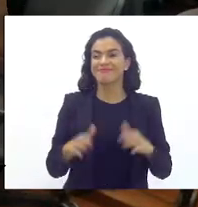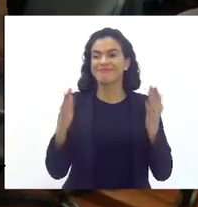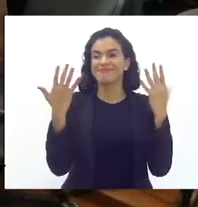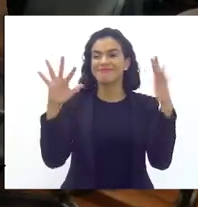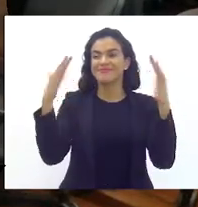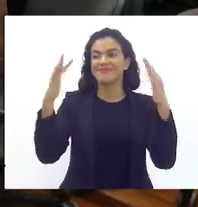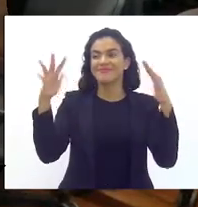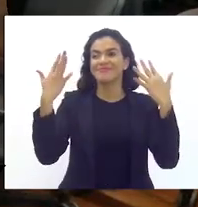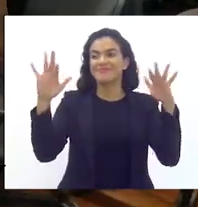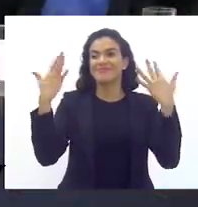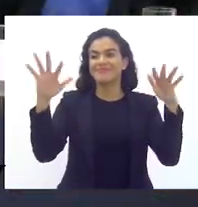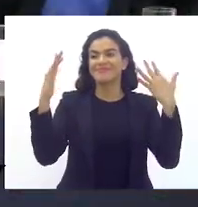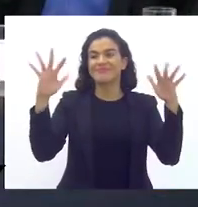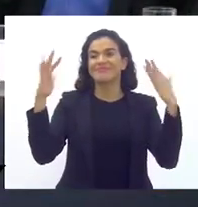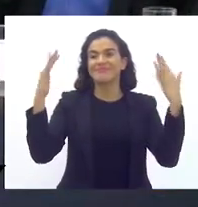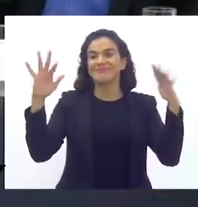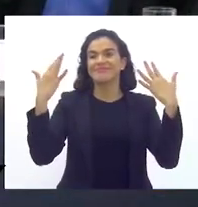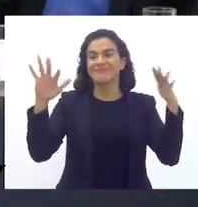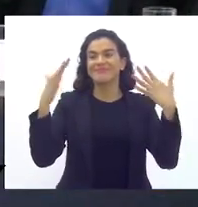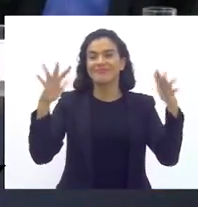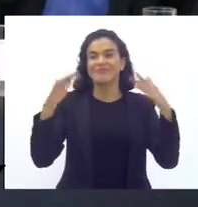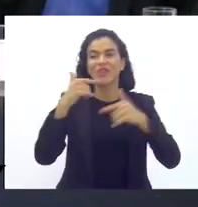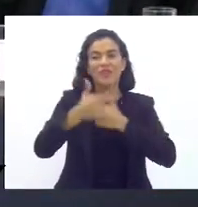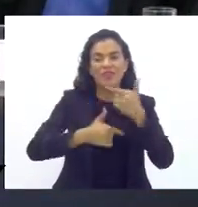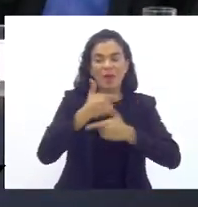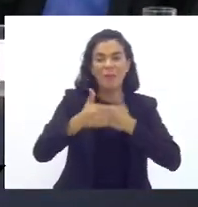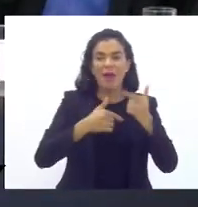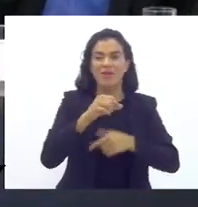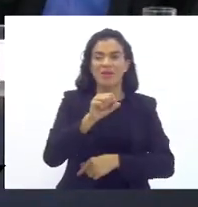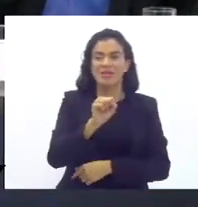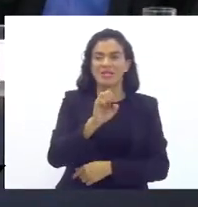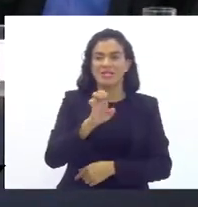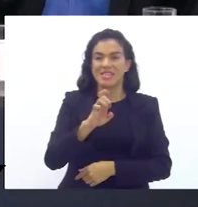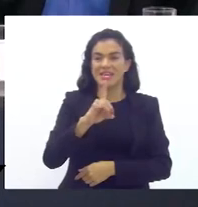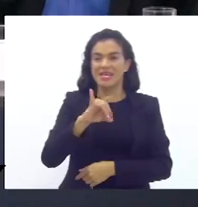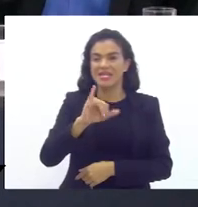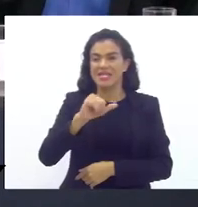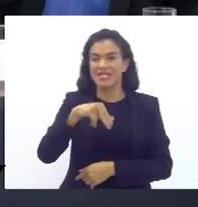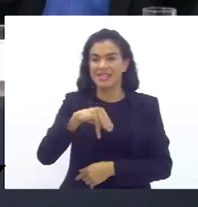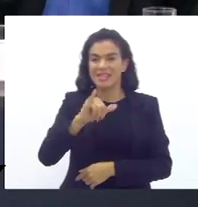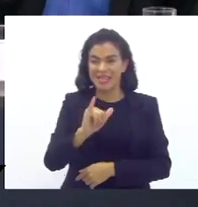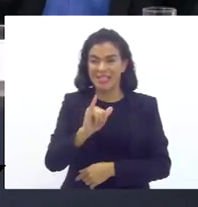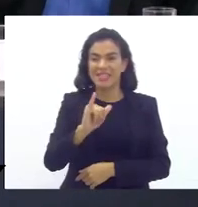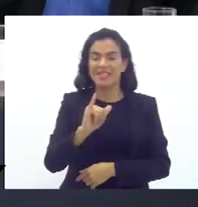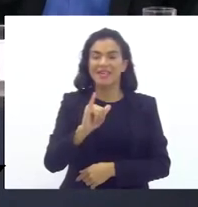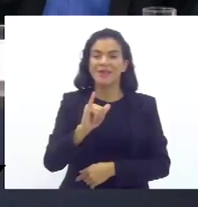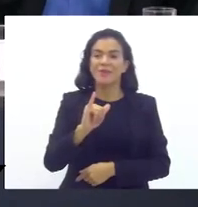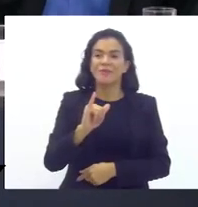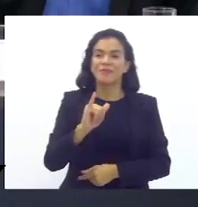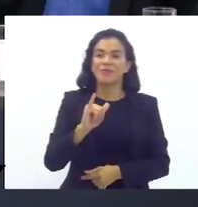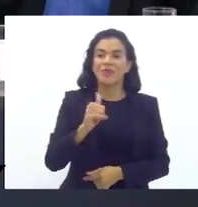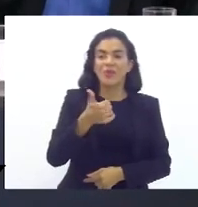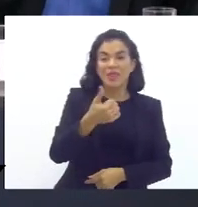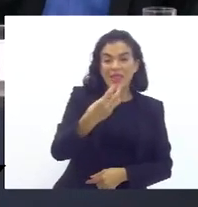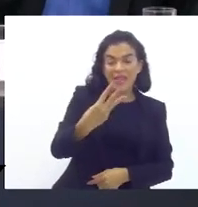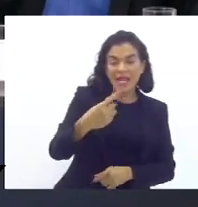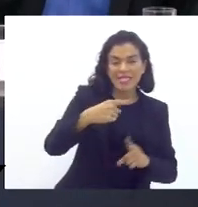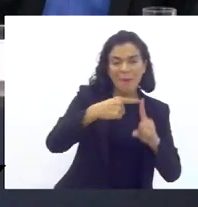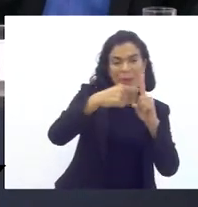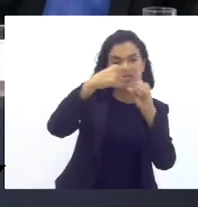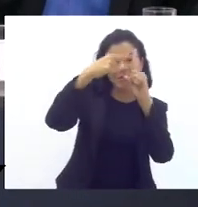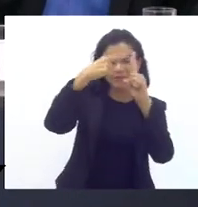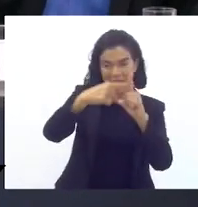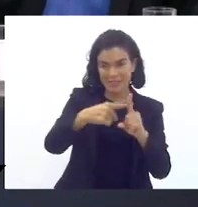nós fizemos uma atividade o trevo de tantos Maias onde nós é homenageamos